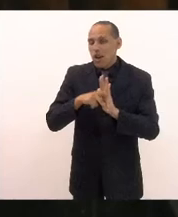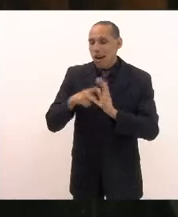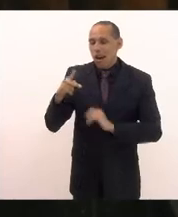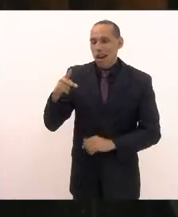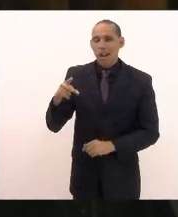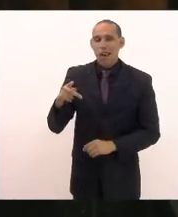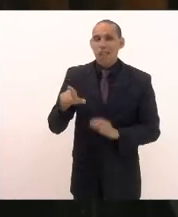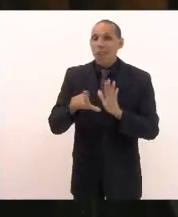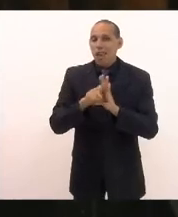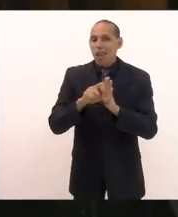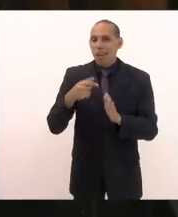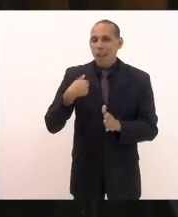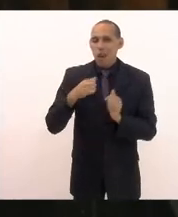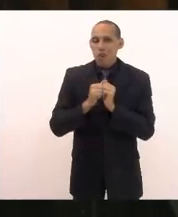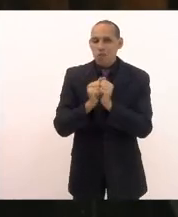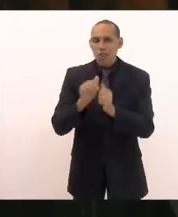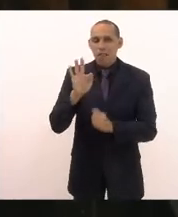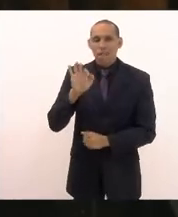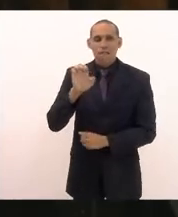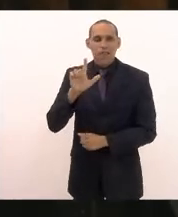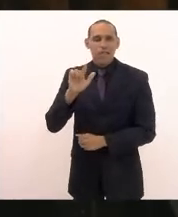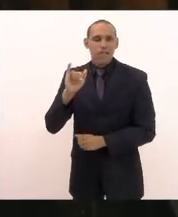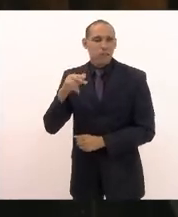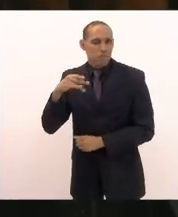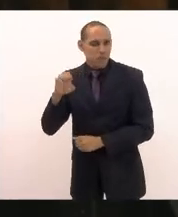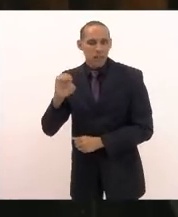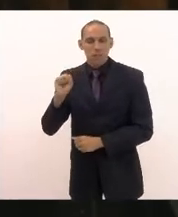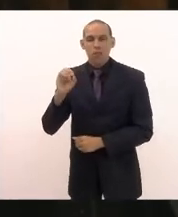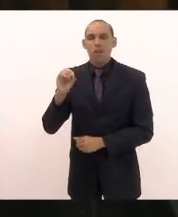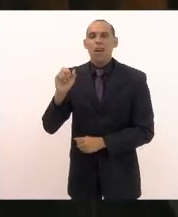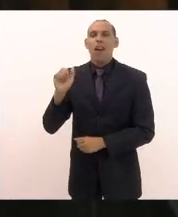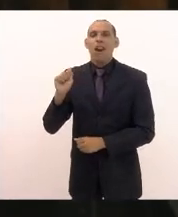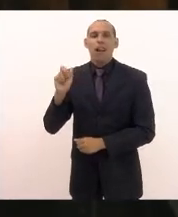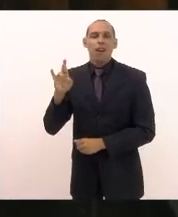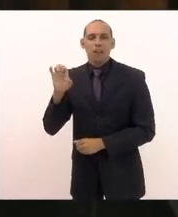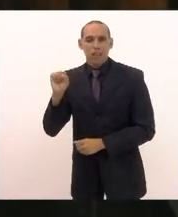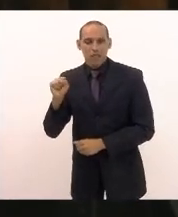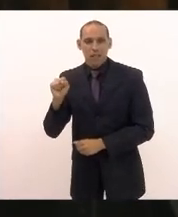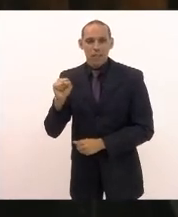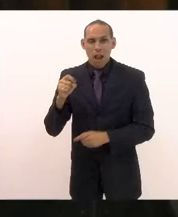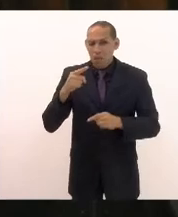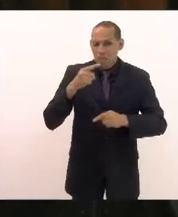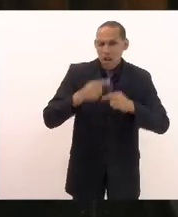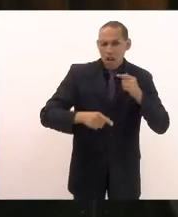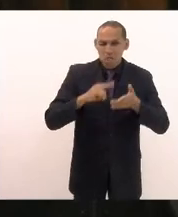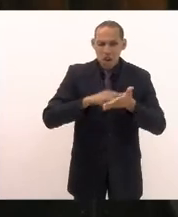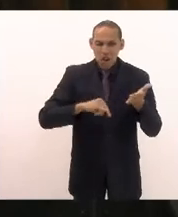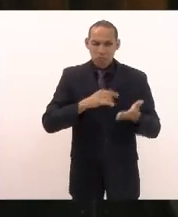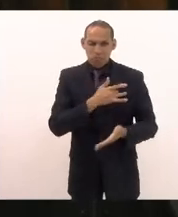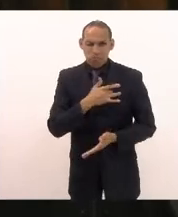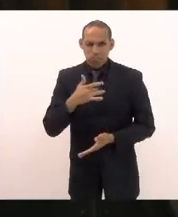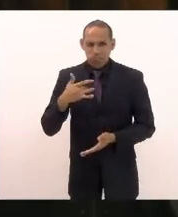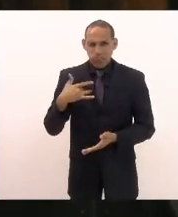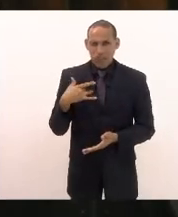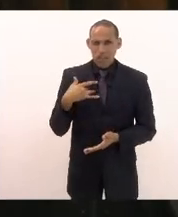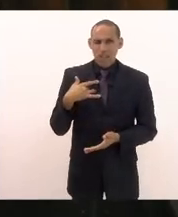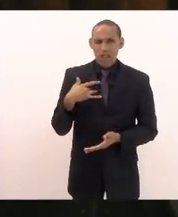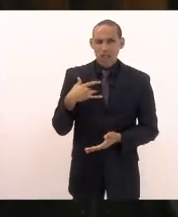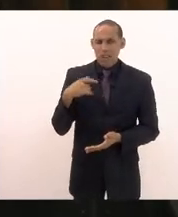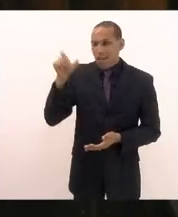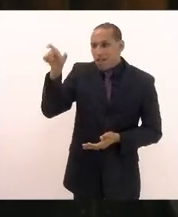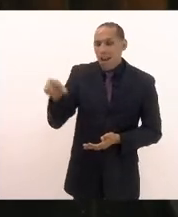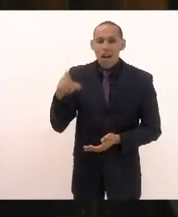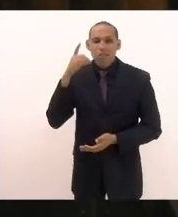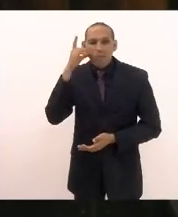que eu e o deputado Felipe Soares temos, que proíbe o passaporte vacinal em todo o estado do Rio de Janeiro, esse